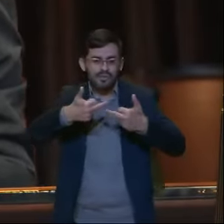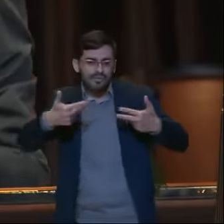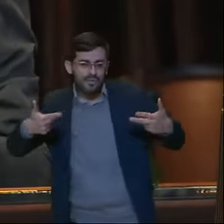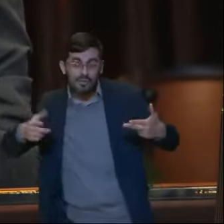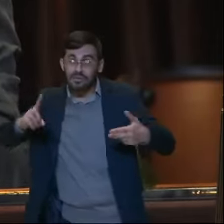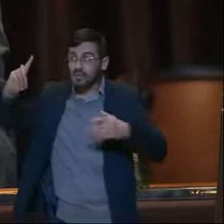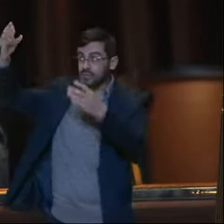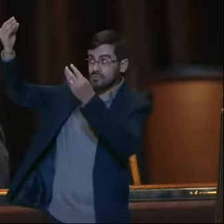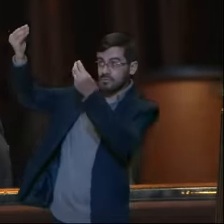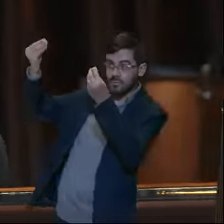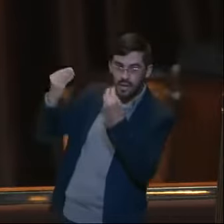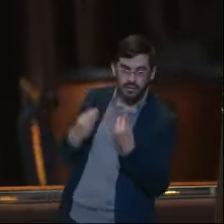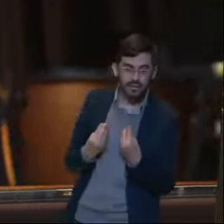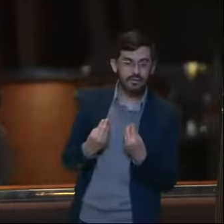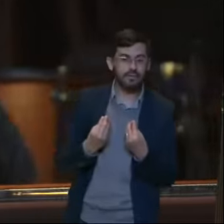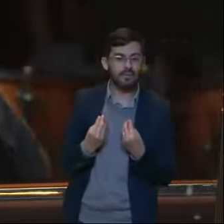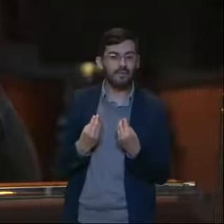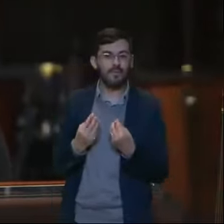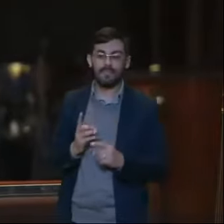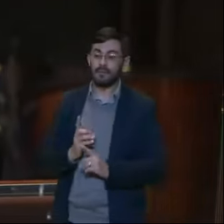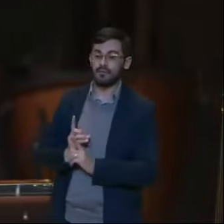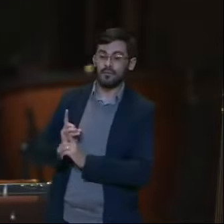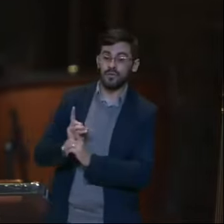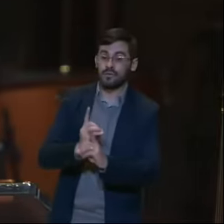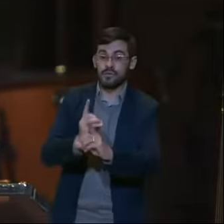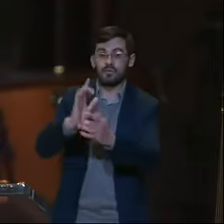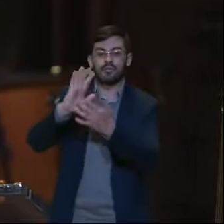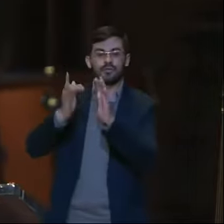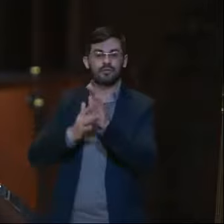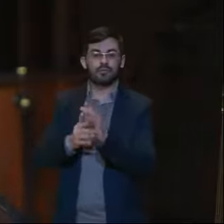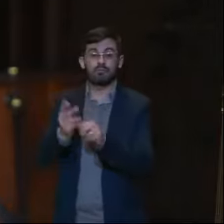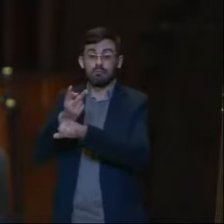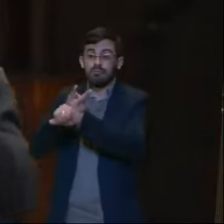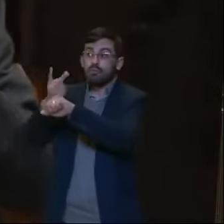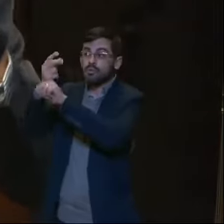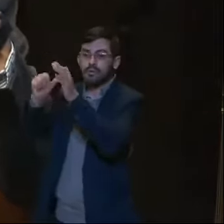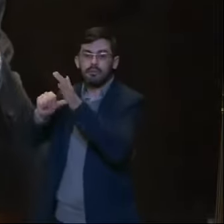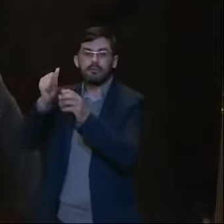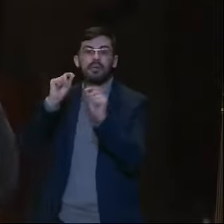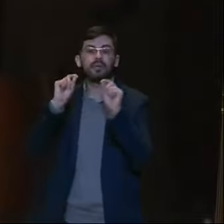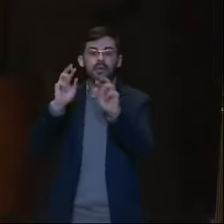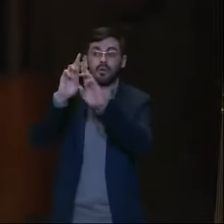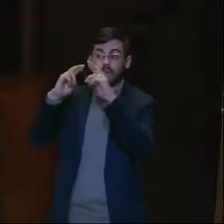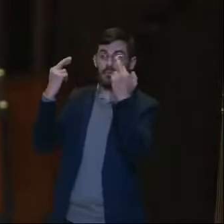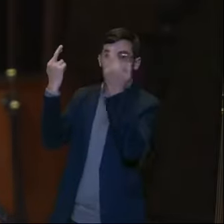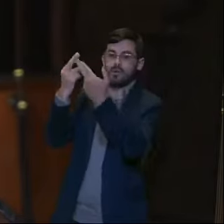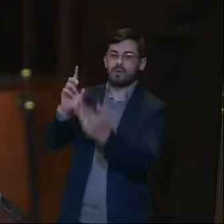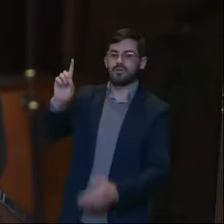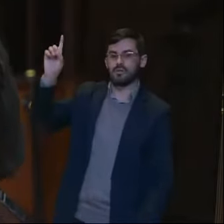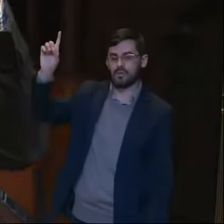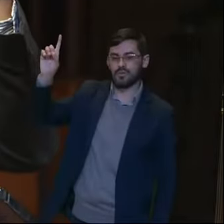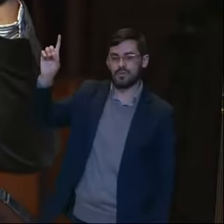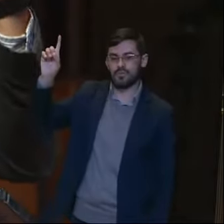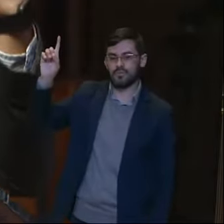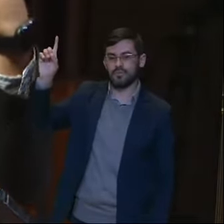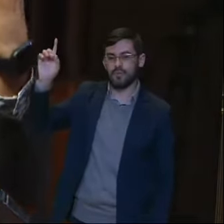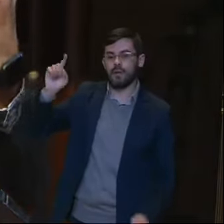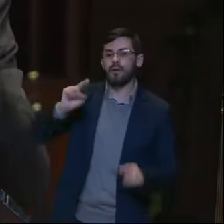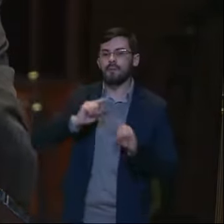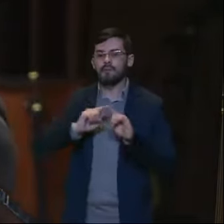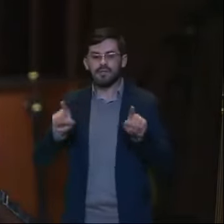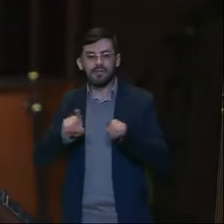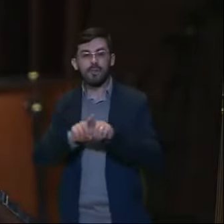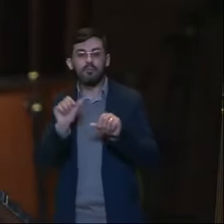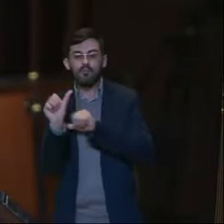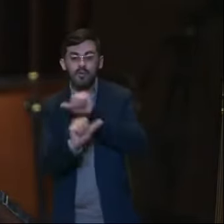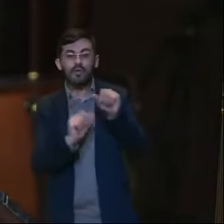acrescentadas. O discípulo de Jesus, ele busca o reino de Deus em primeiro lugar. Isso significa que isso não só afeta a sua área religiosa